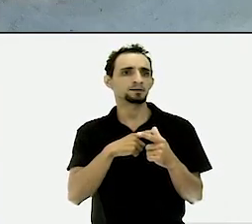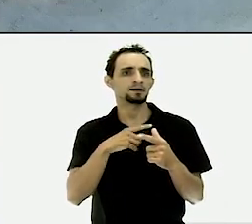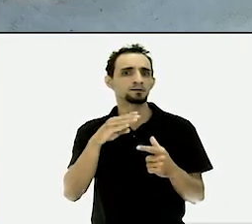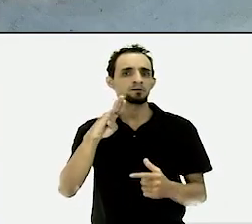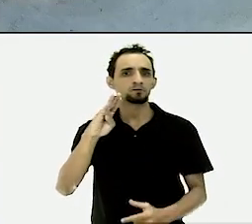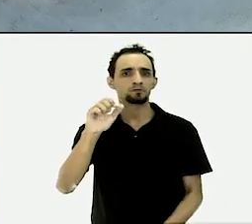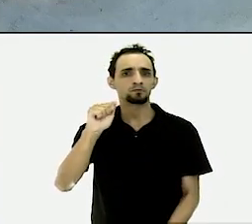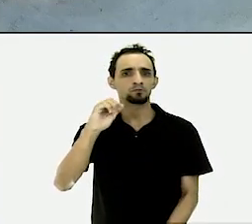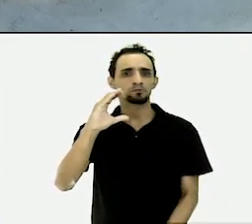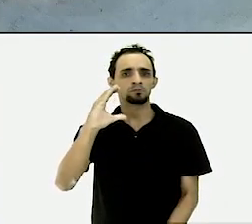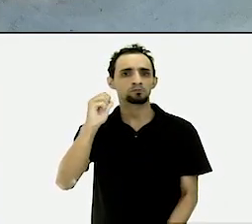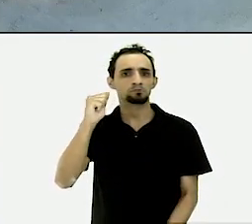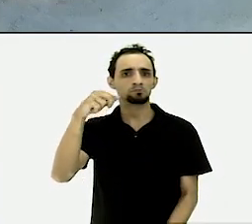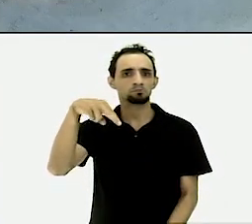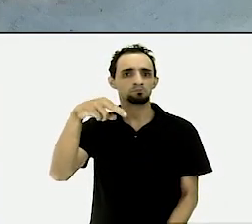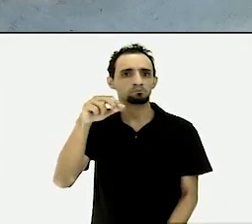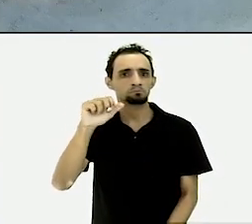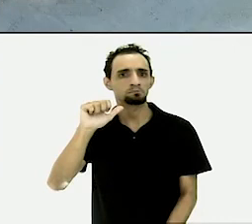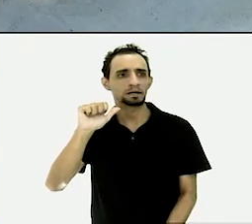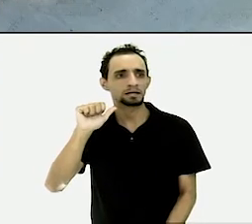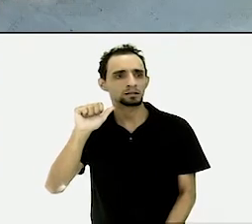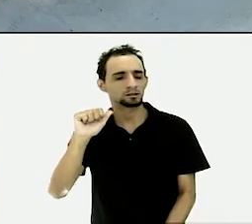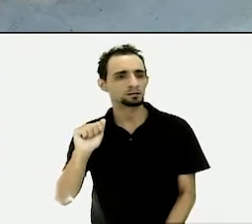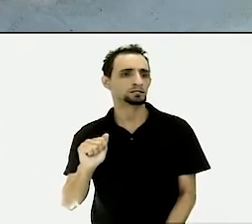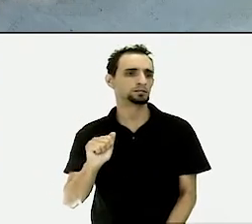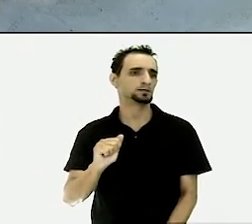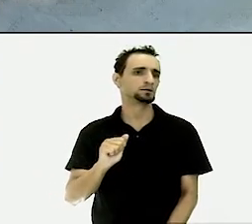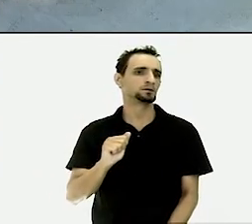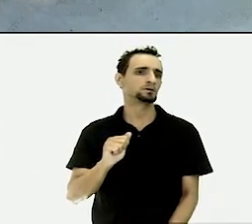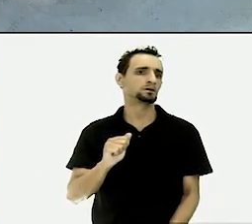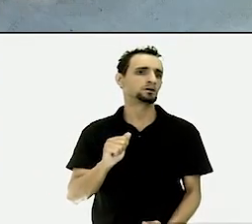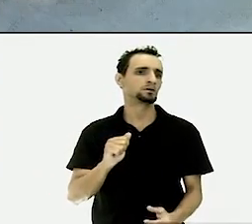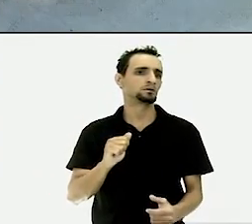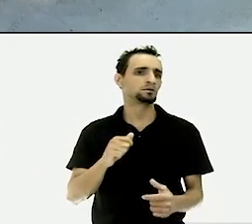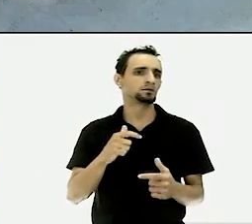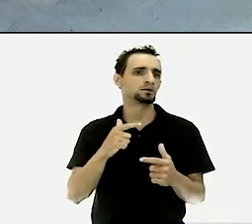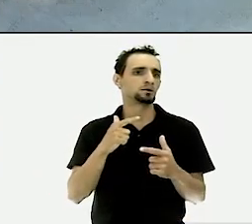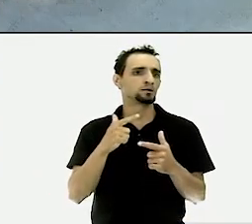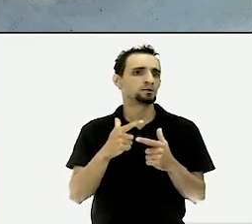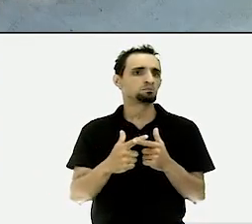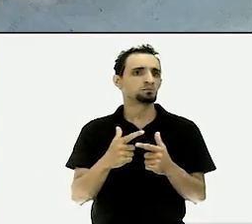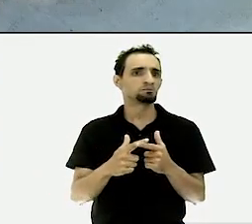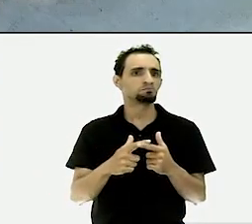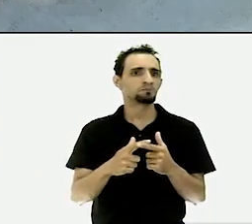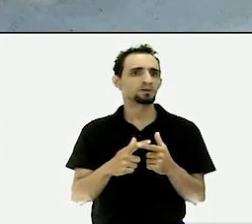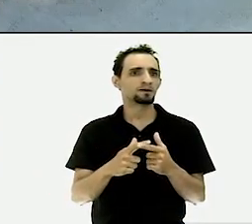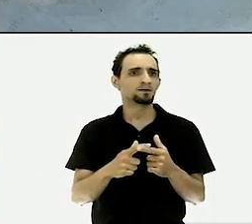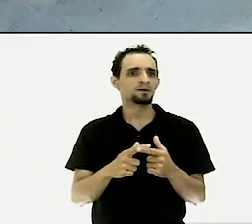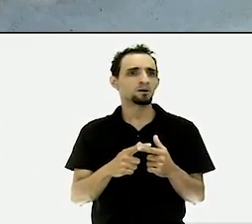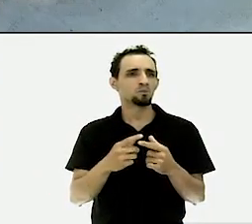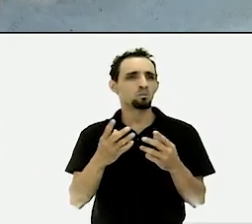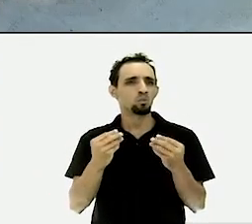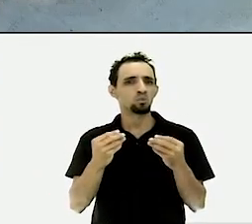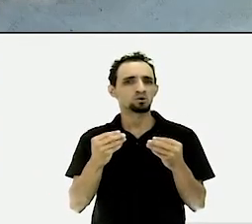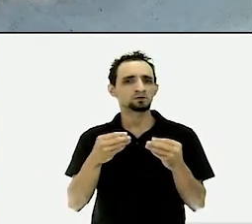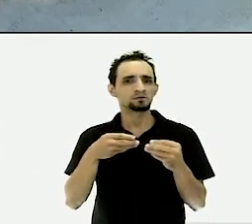apoio e o respaldo para eles continuarem ali com o seu trabalho, com o seu comércio, gerando emprego, empregos, recebendo as famílias